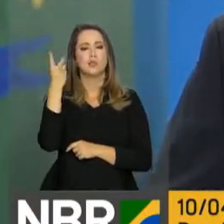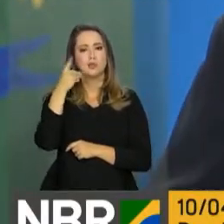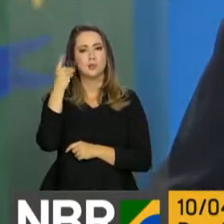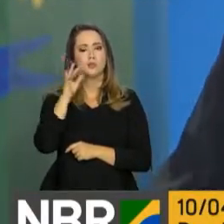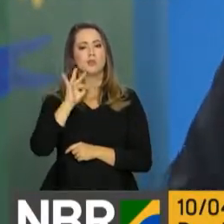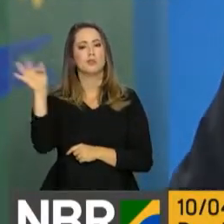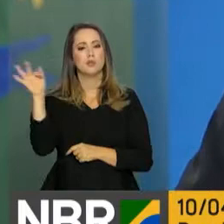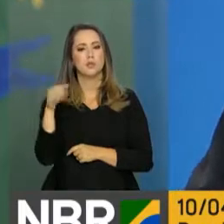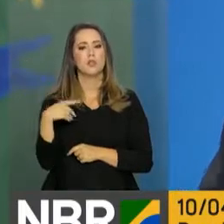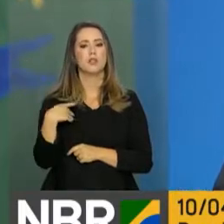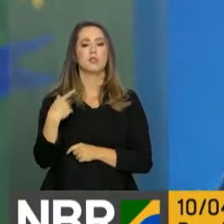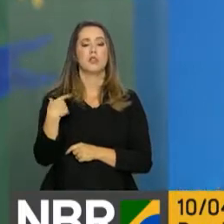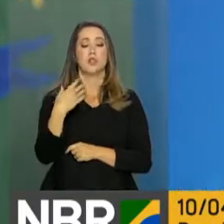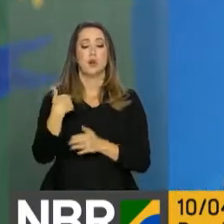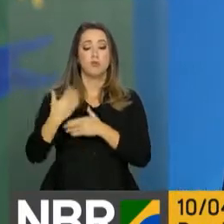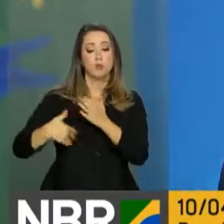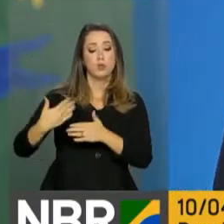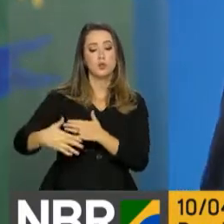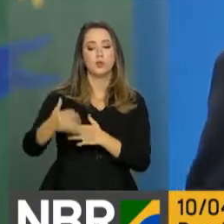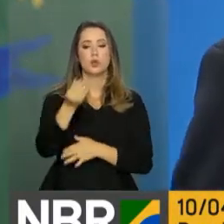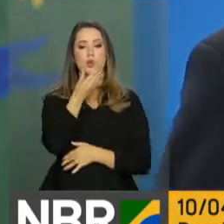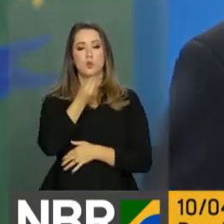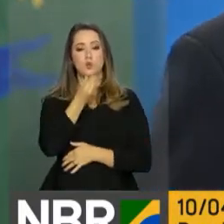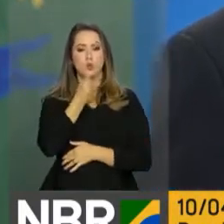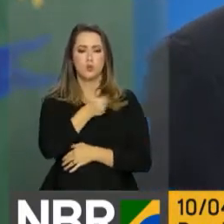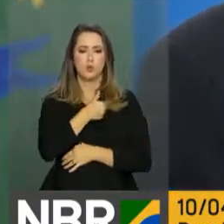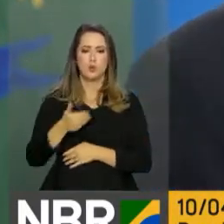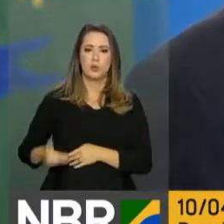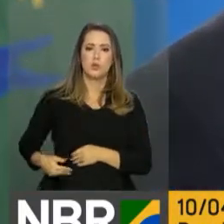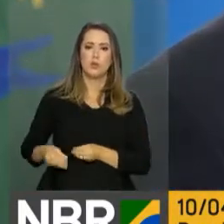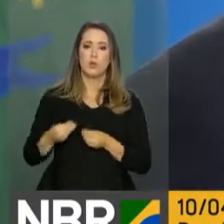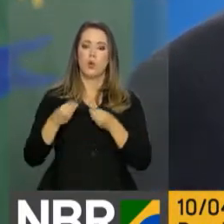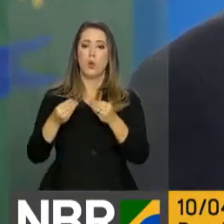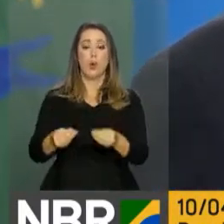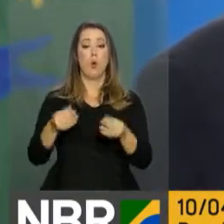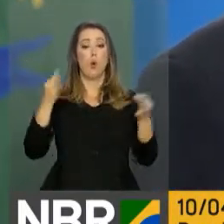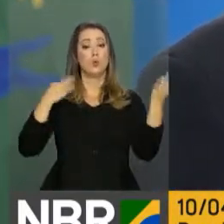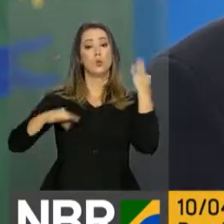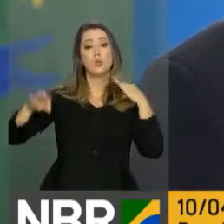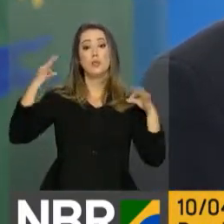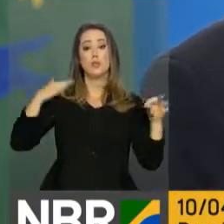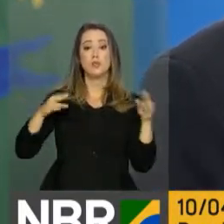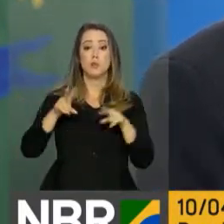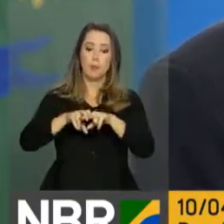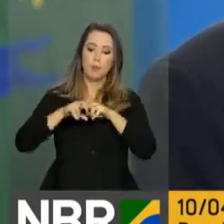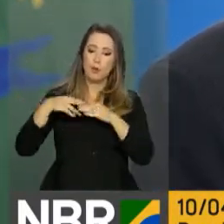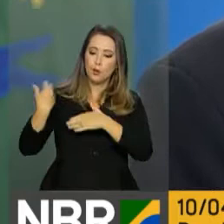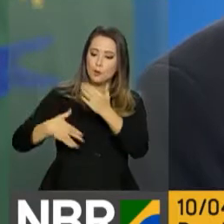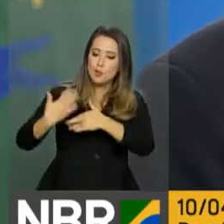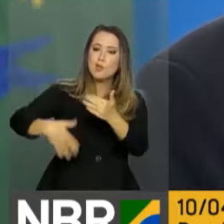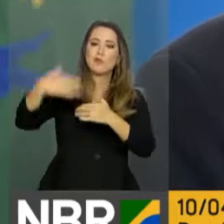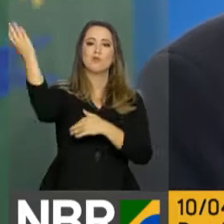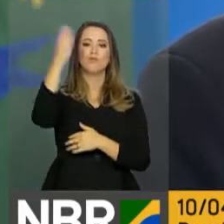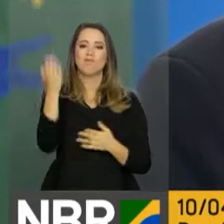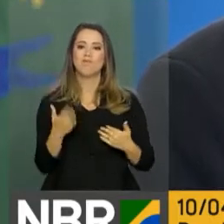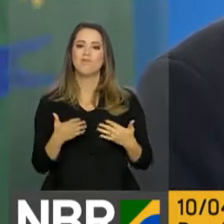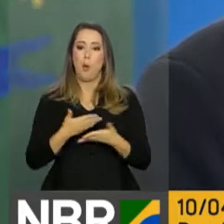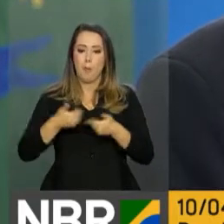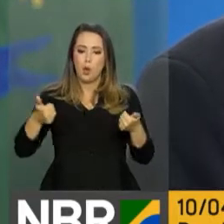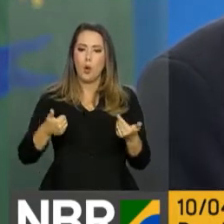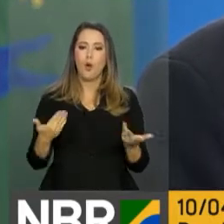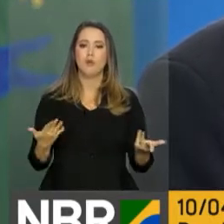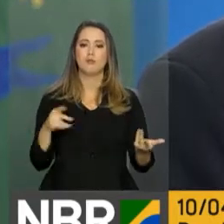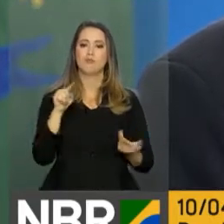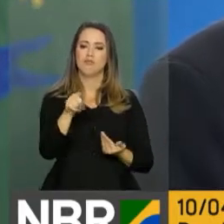homem público, soube colocar o turismo a serviço do desenvolvimento do Brasil. Esse